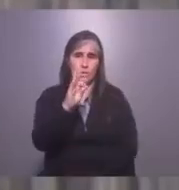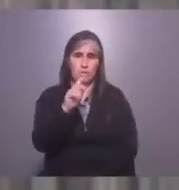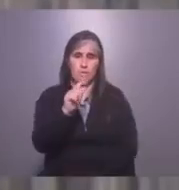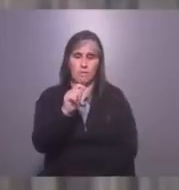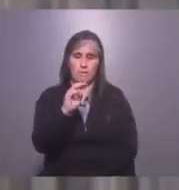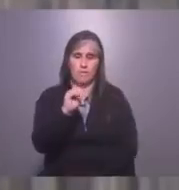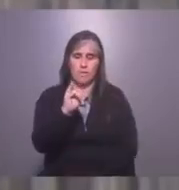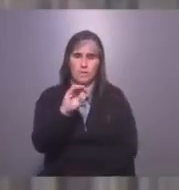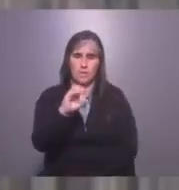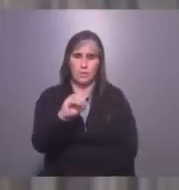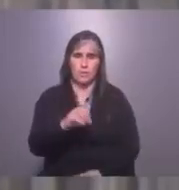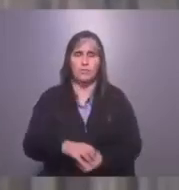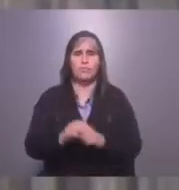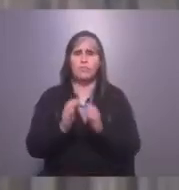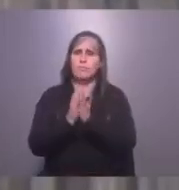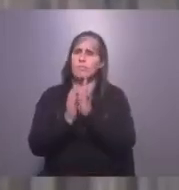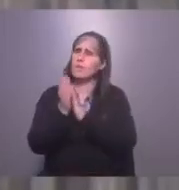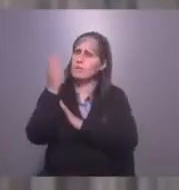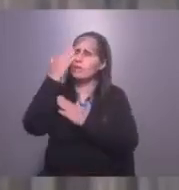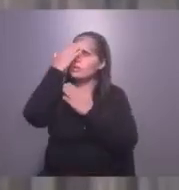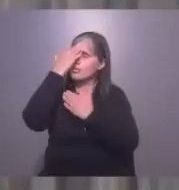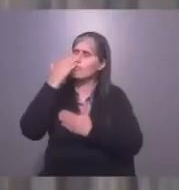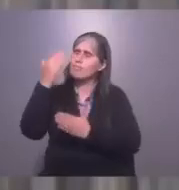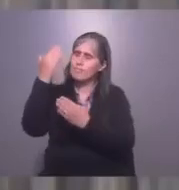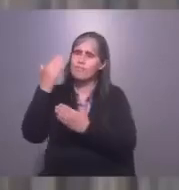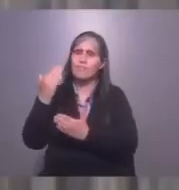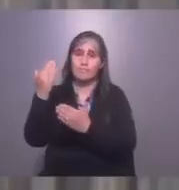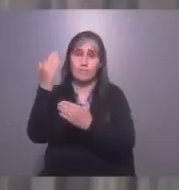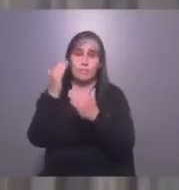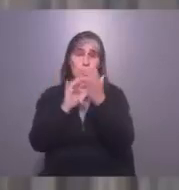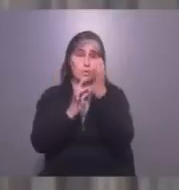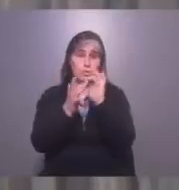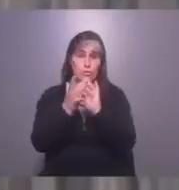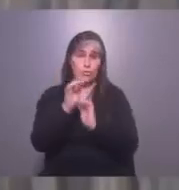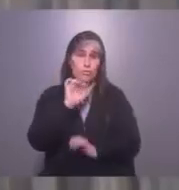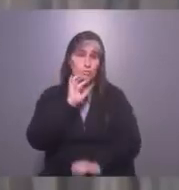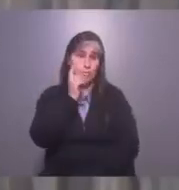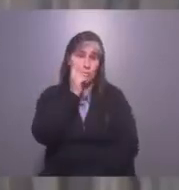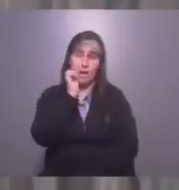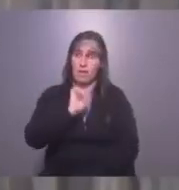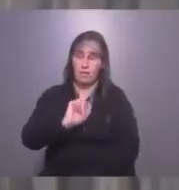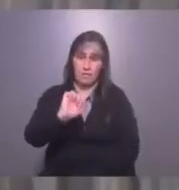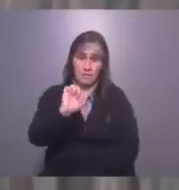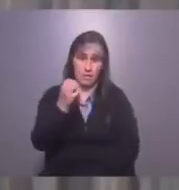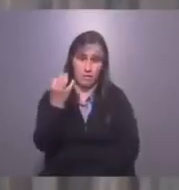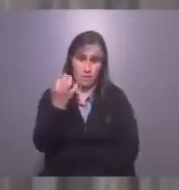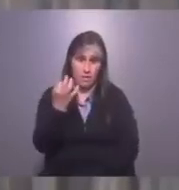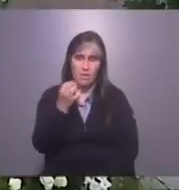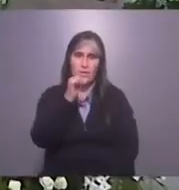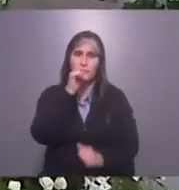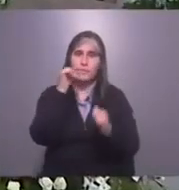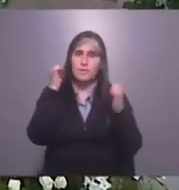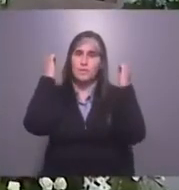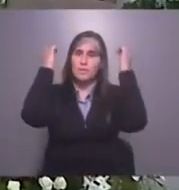Bendito seja Deus, Pai de nosso Senhor Jesus Cristo, que do alto dos céus